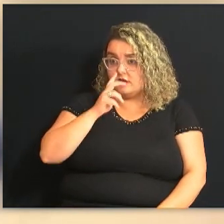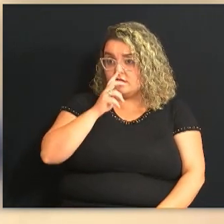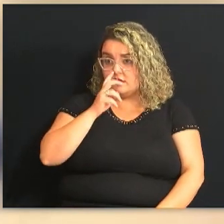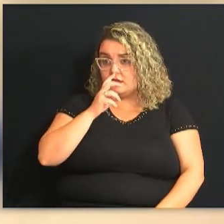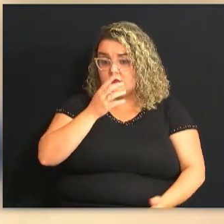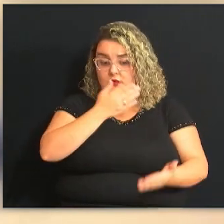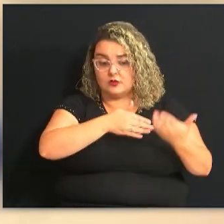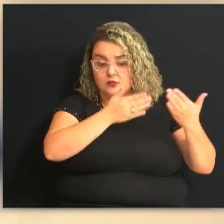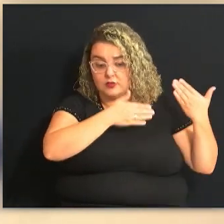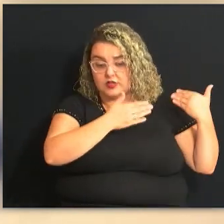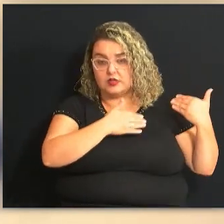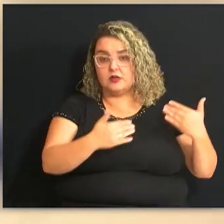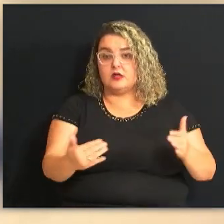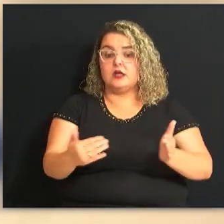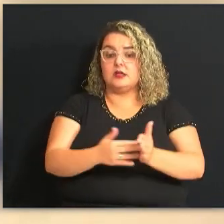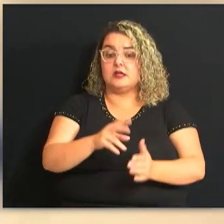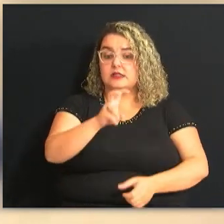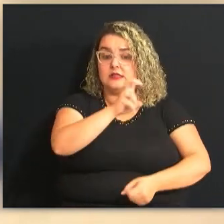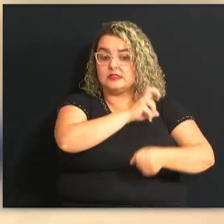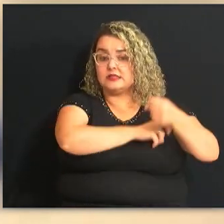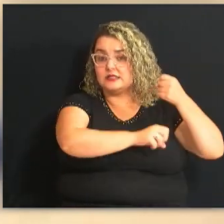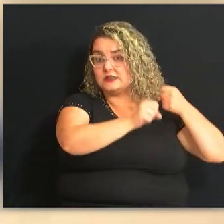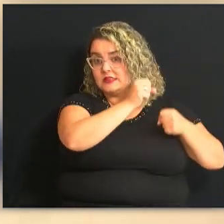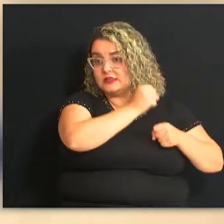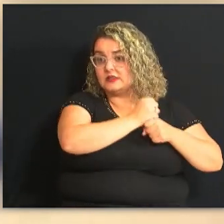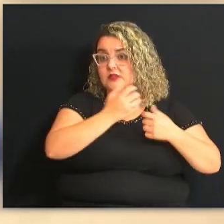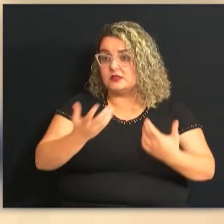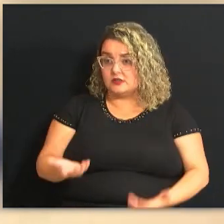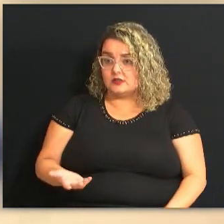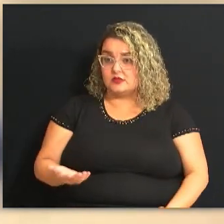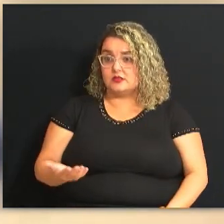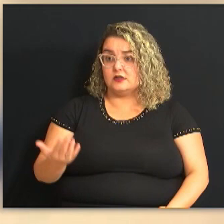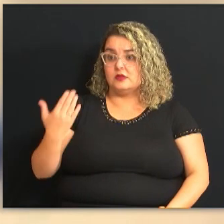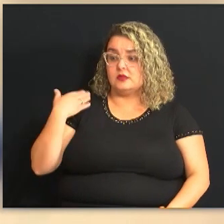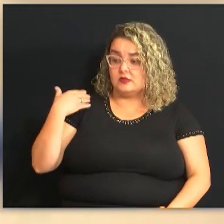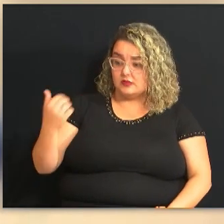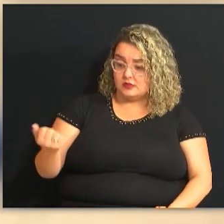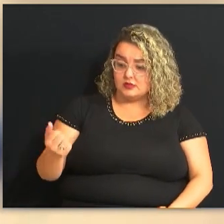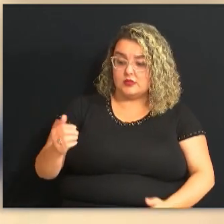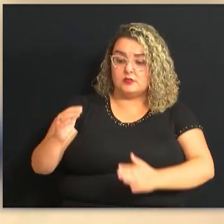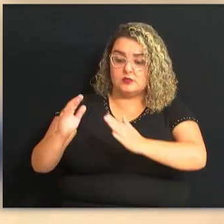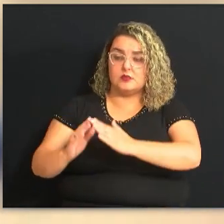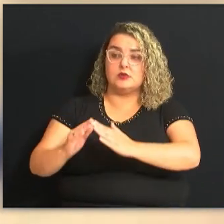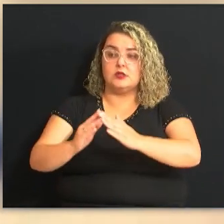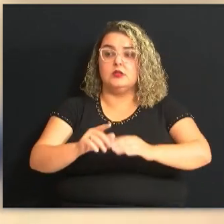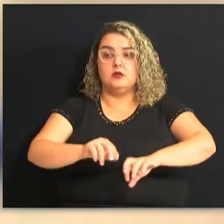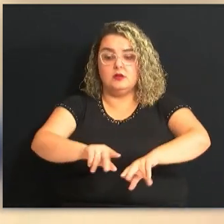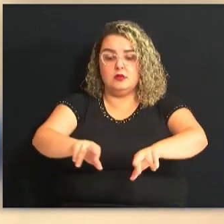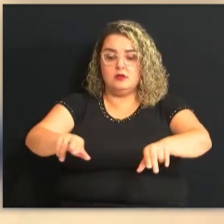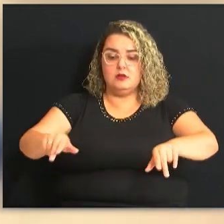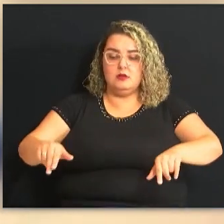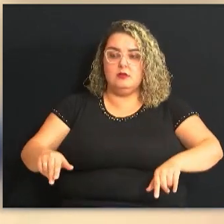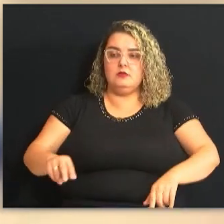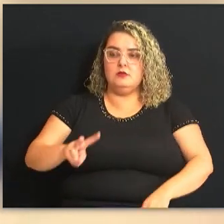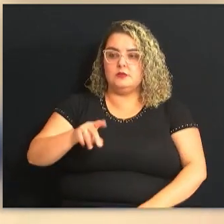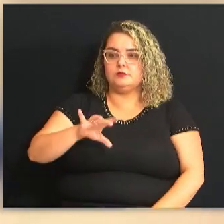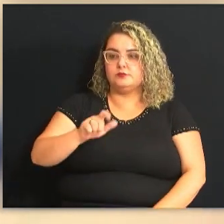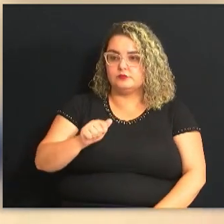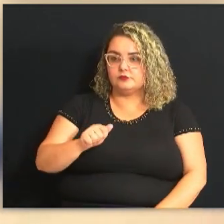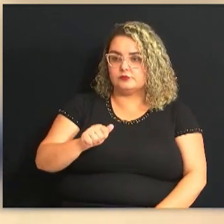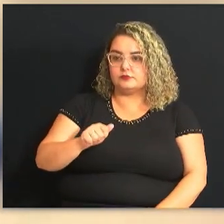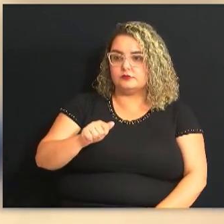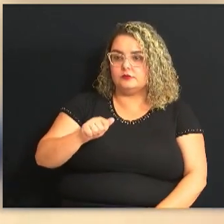retroativos, até 5 anos, e fui chamado ali por aqueles moradores, vários moradores, tanto do Vila Abaeté,